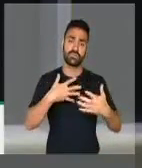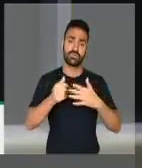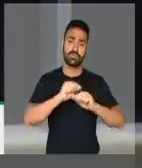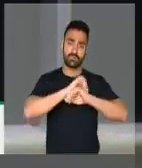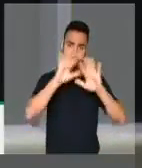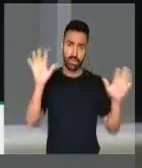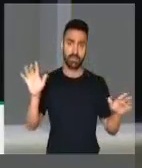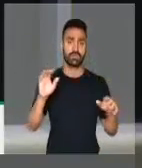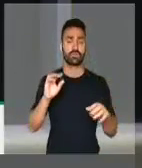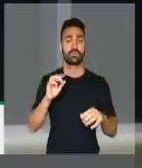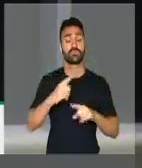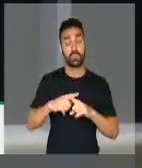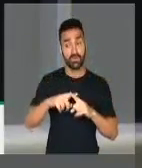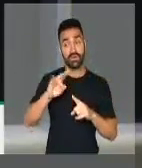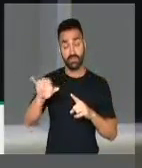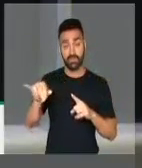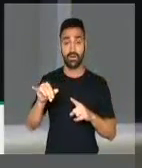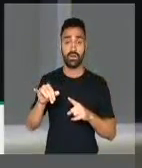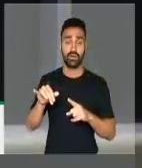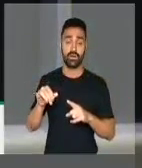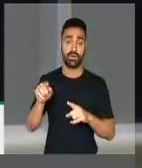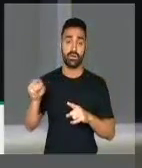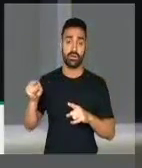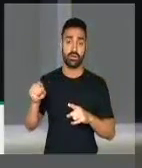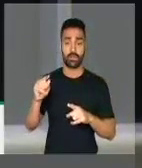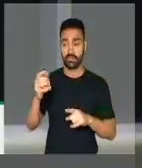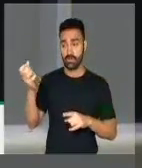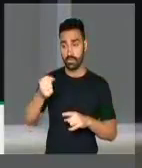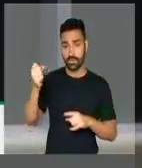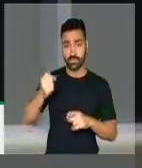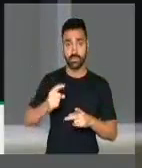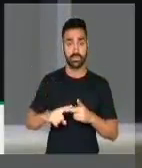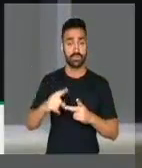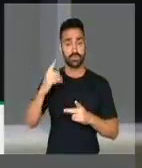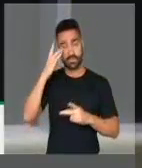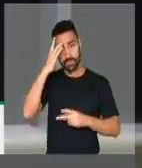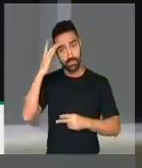pensionistas, trabalhadores, aqueles que fazem jus a uma vida digna.